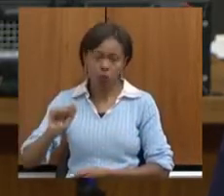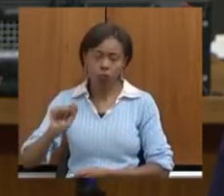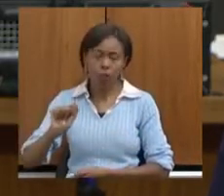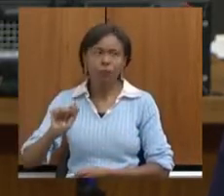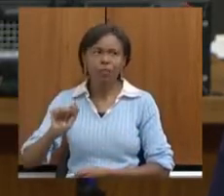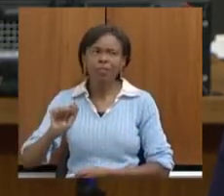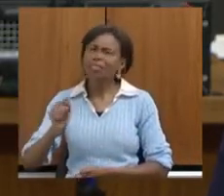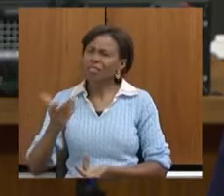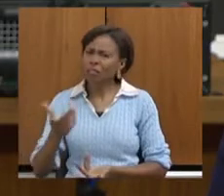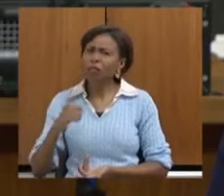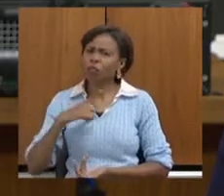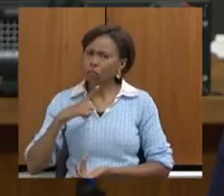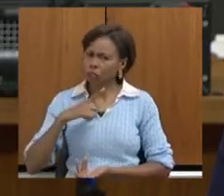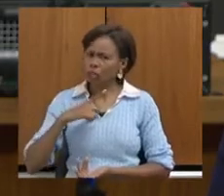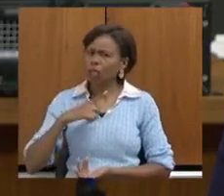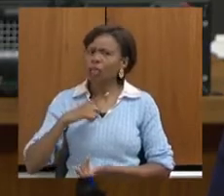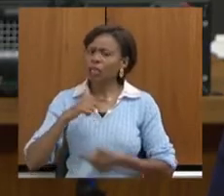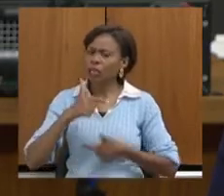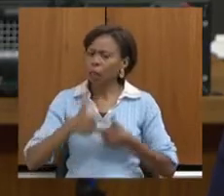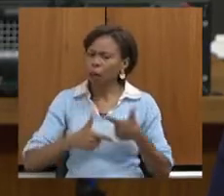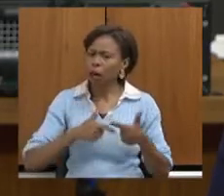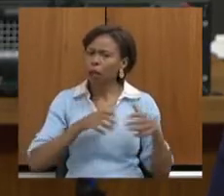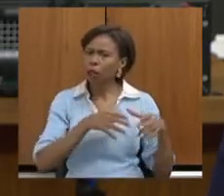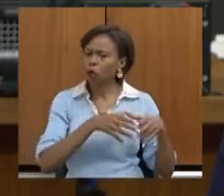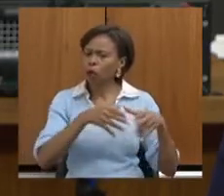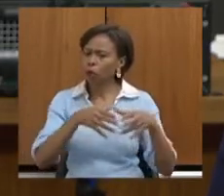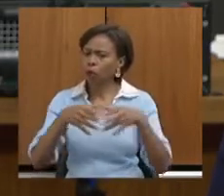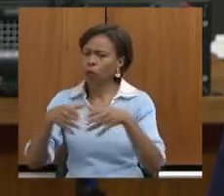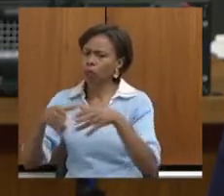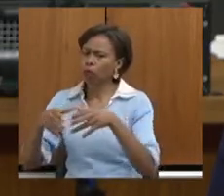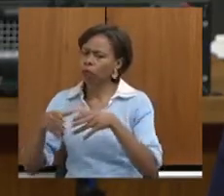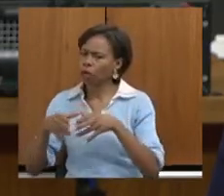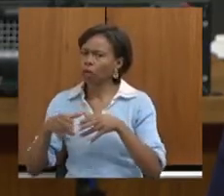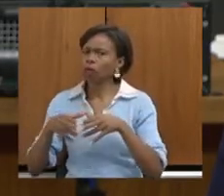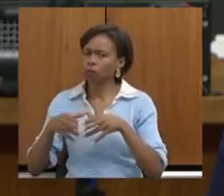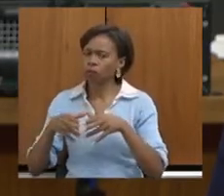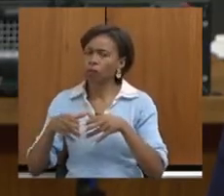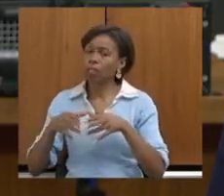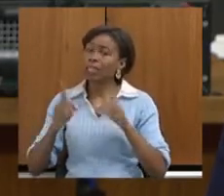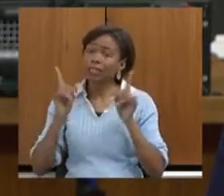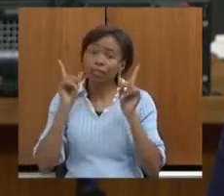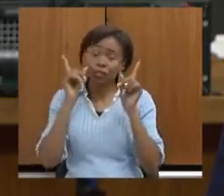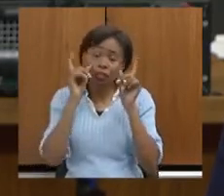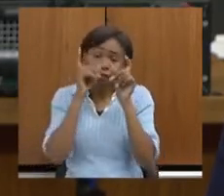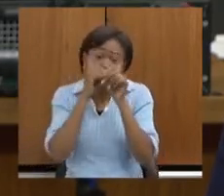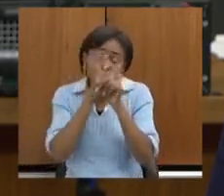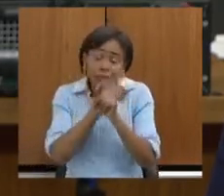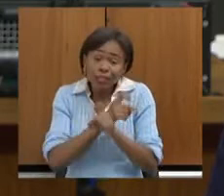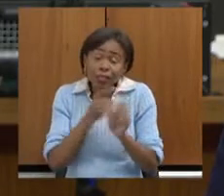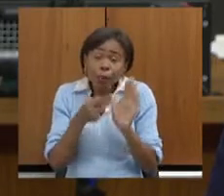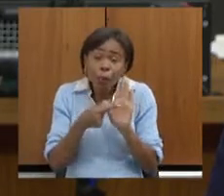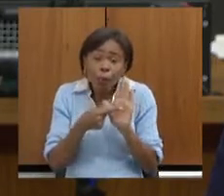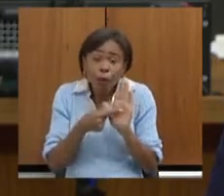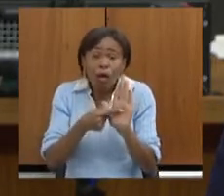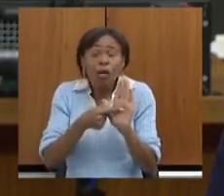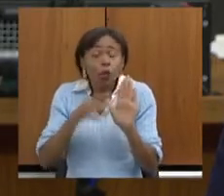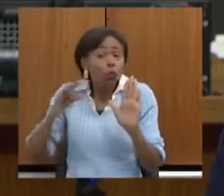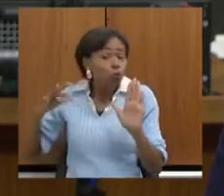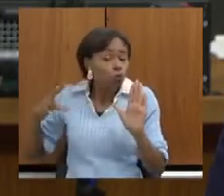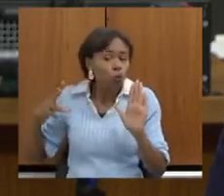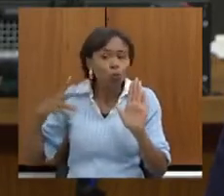são muitas frentes de trabalho é muito difícil a gente trazer aqui para vocês tudo que tem sido